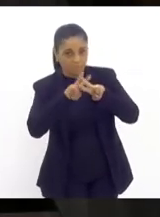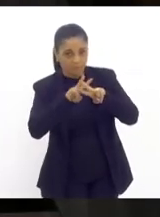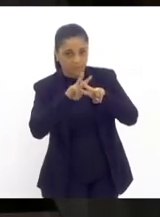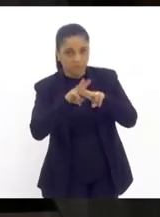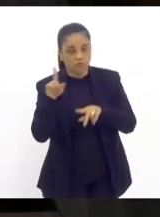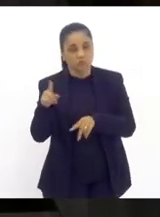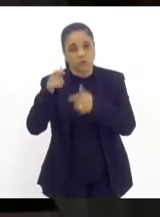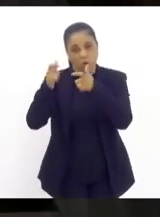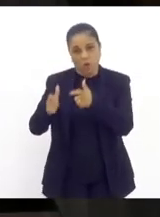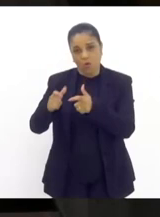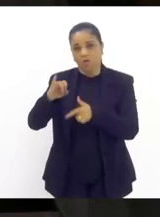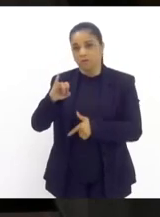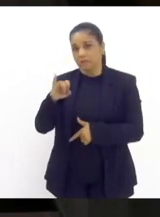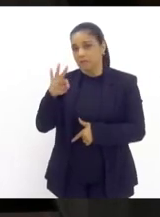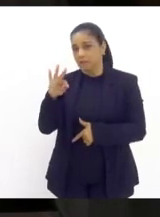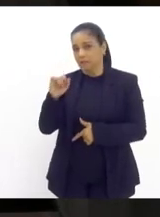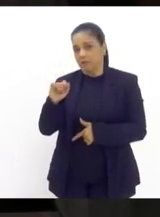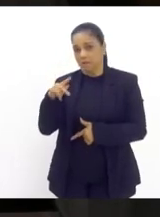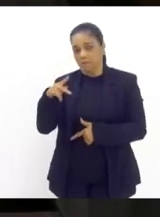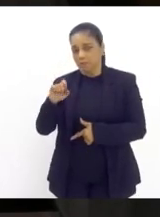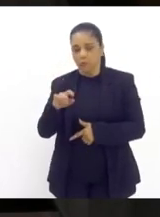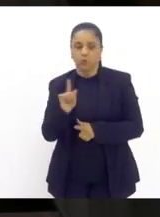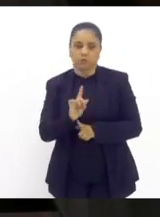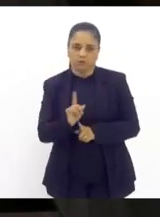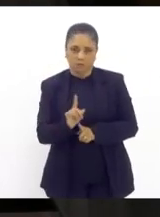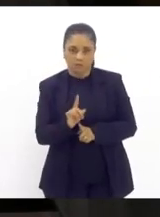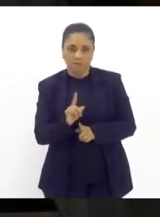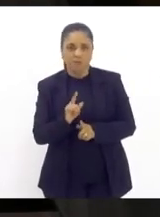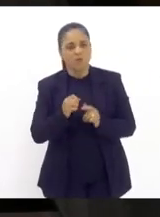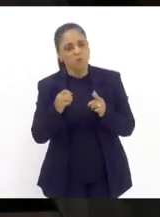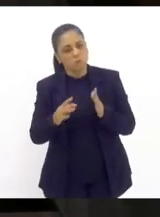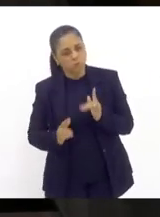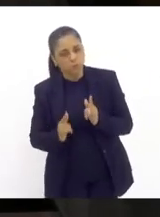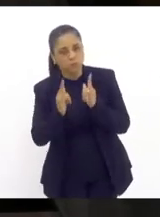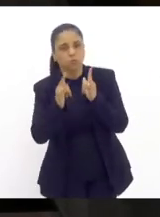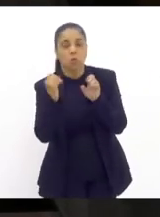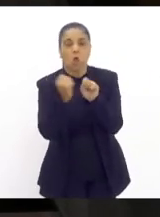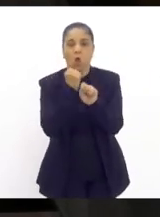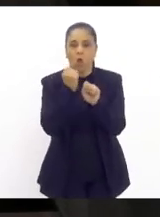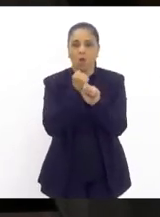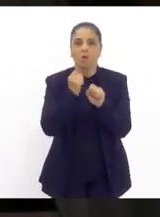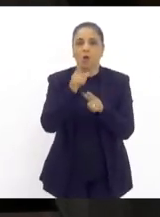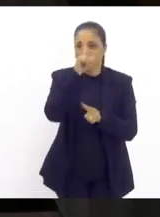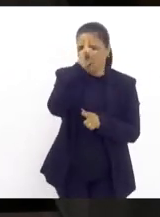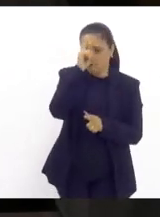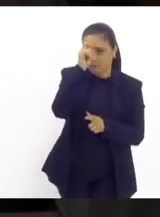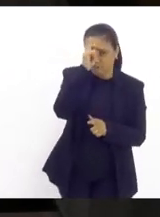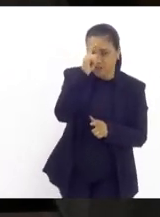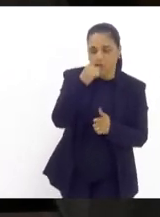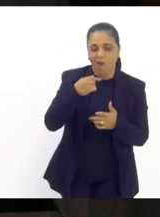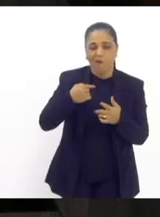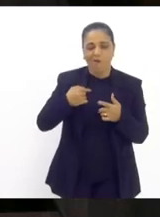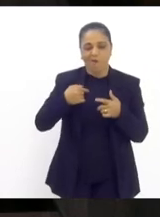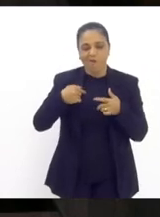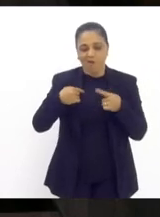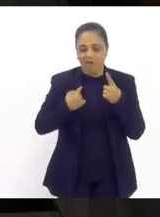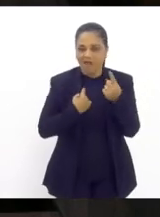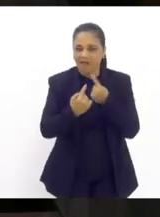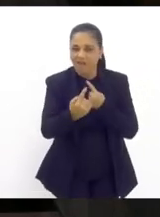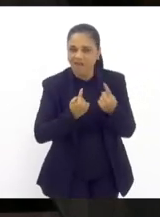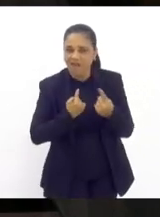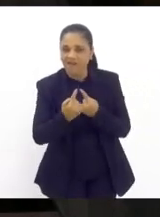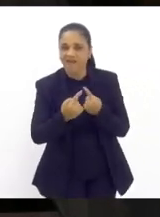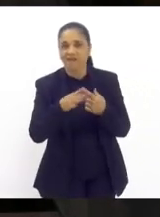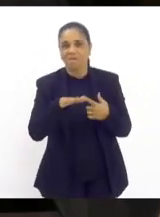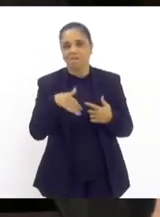e sim que a gente possa construir hospitais construir asfaltos melhorar a vida das pessoas